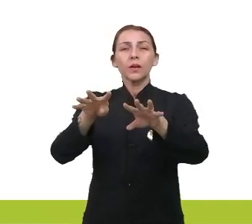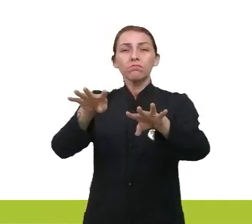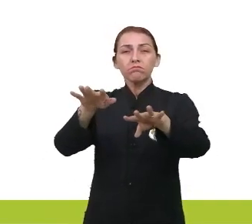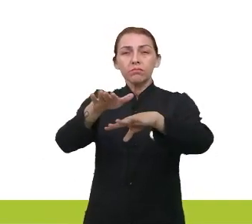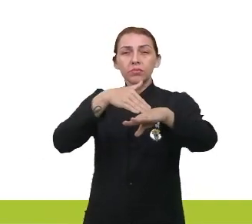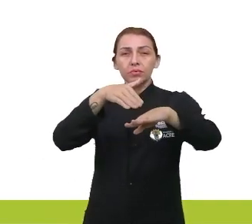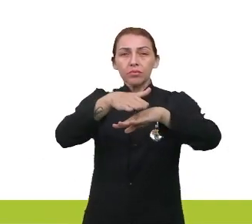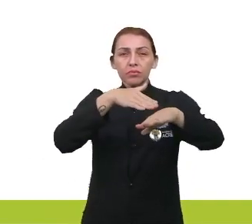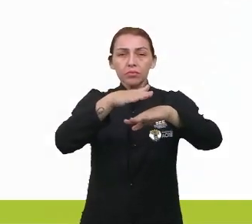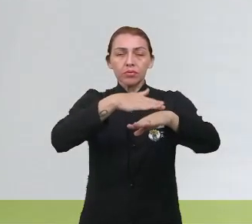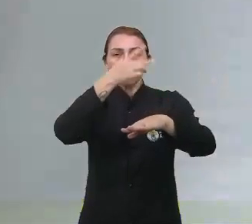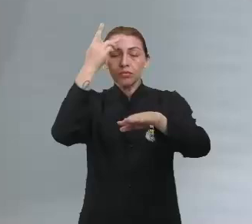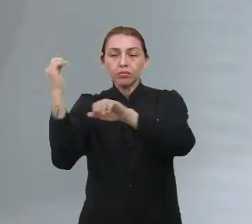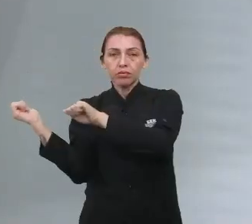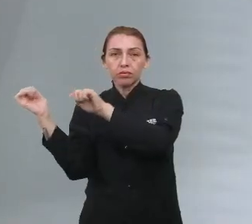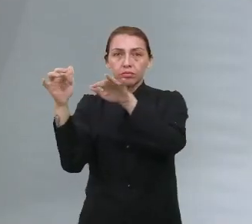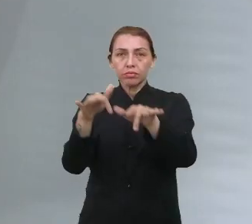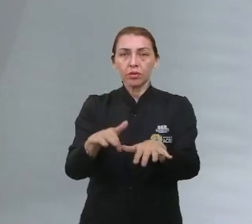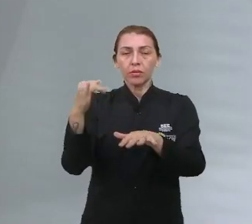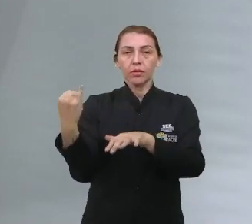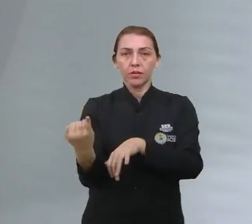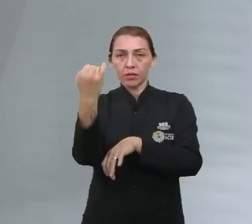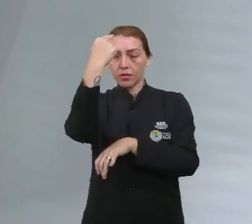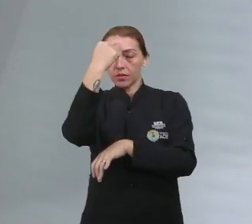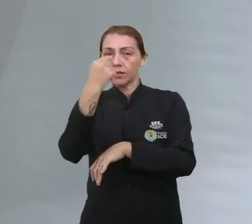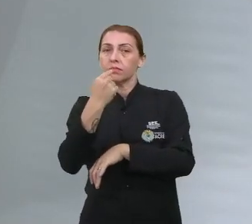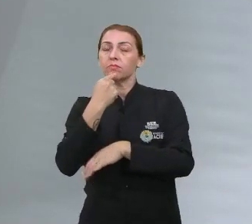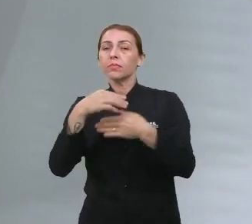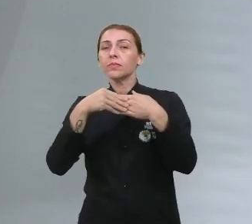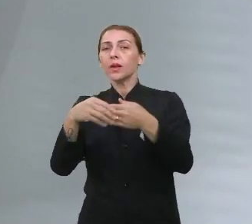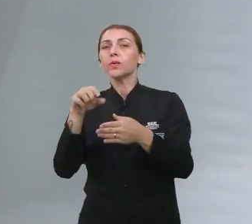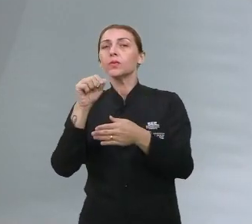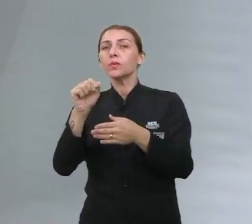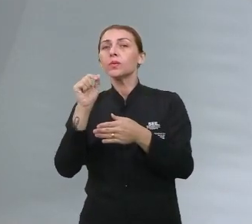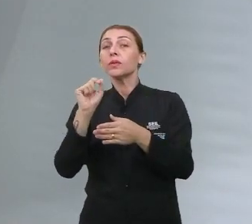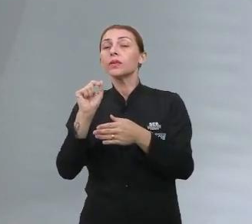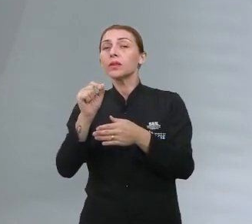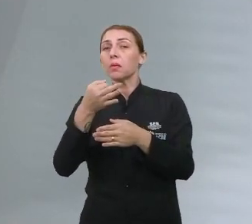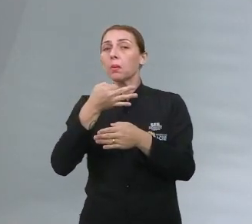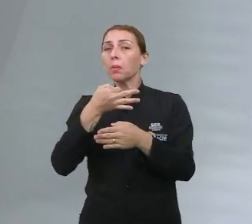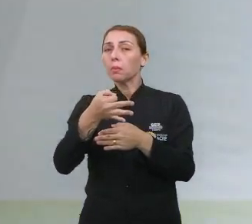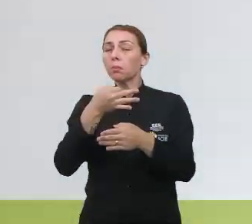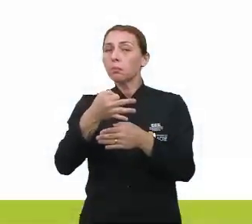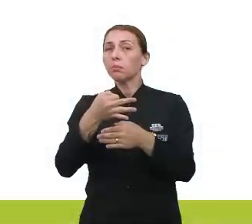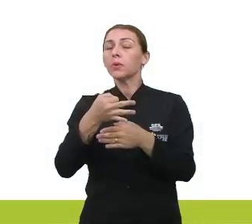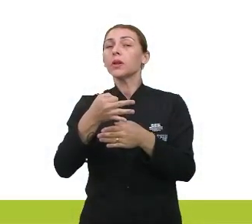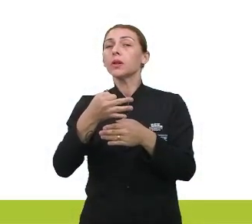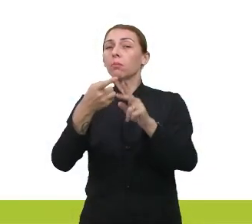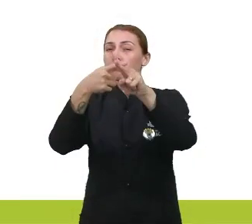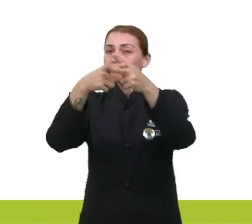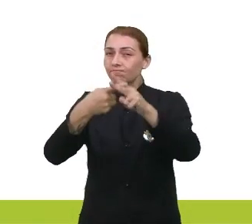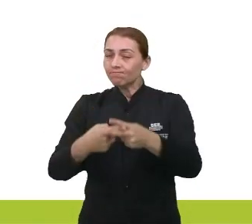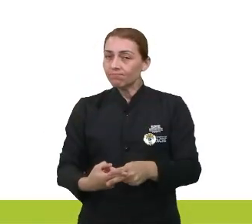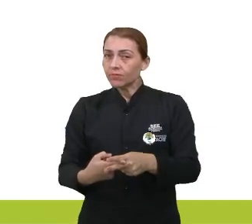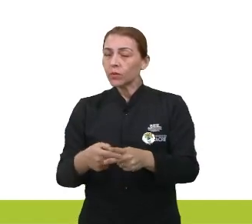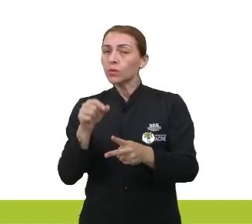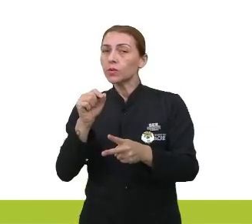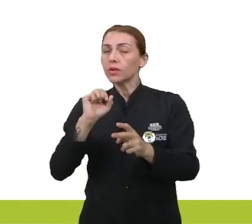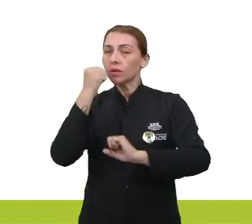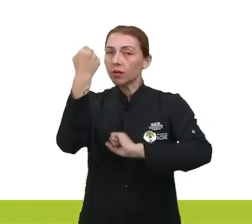populacional. É importante falar que a imagem ela traz justamente uma crítica. A imagem faz essa crítica de que